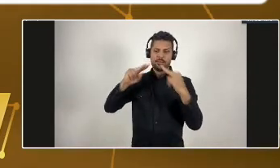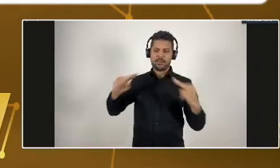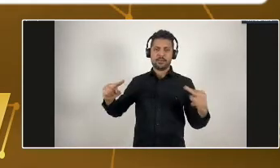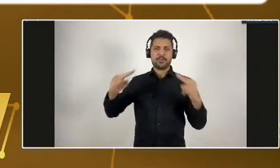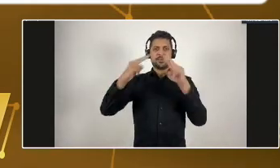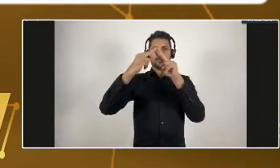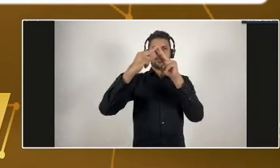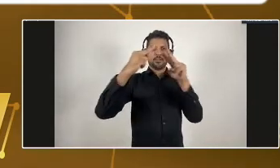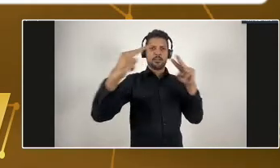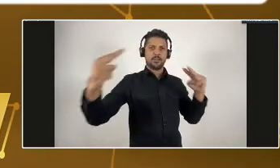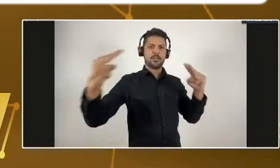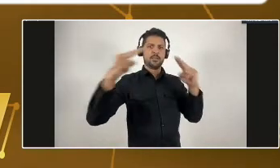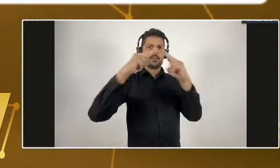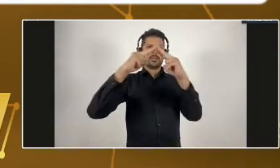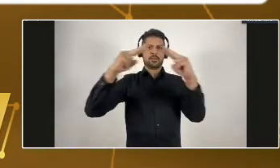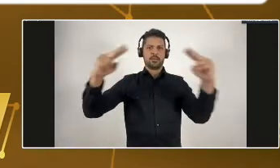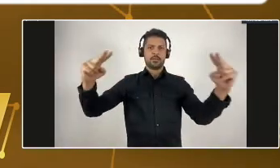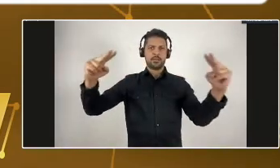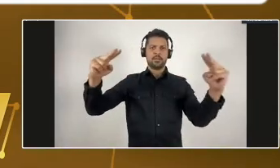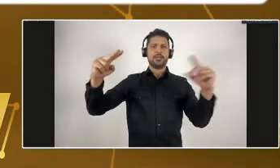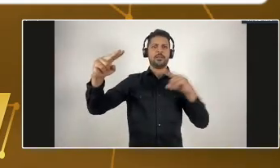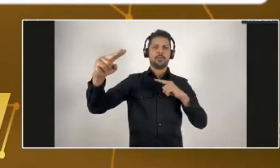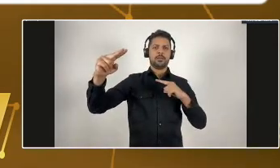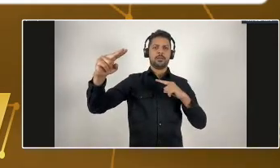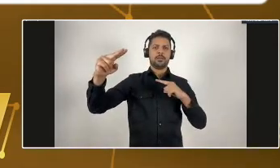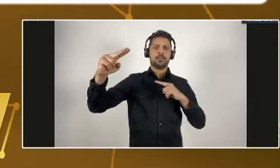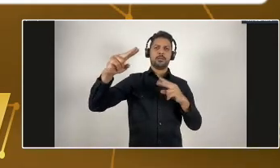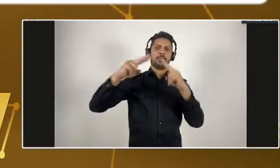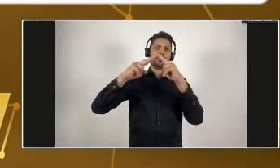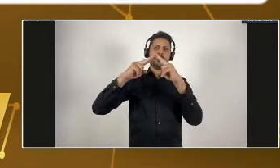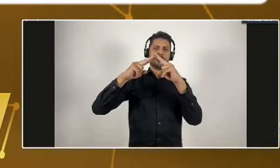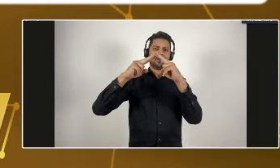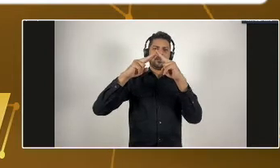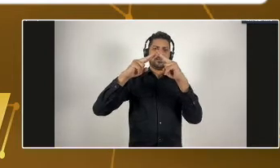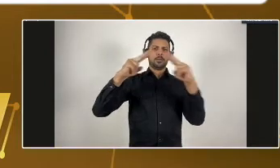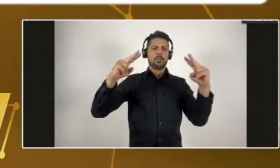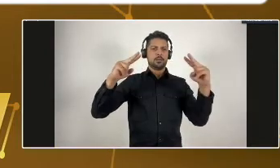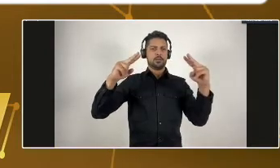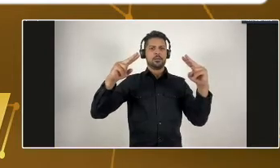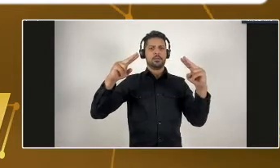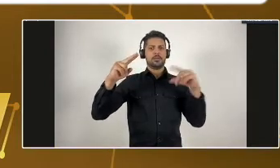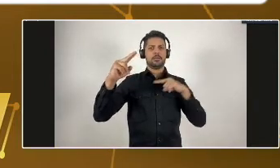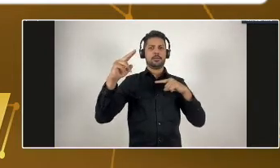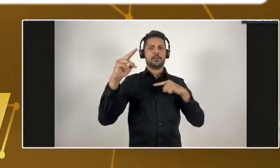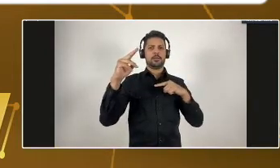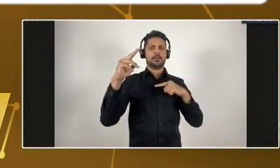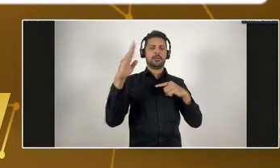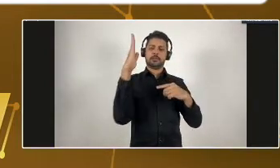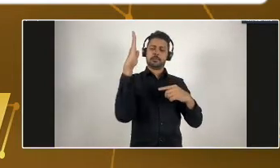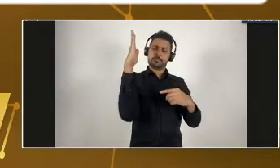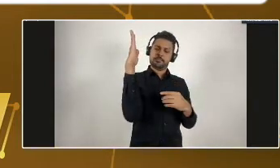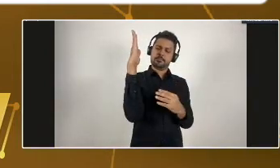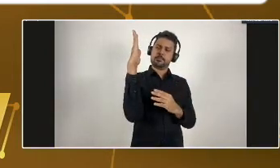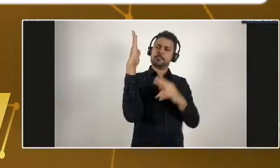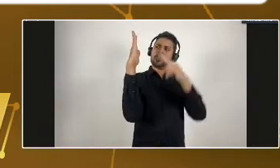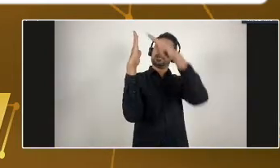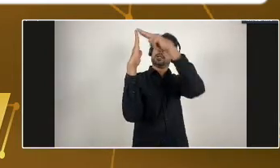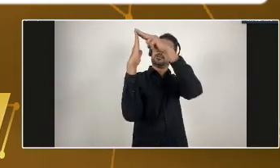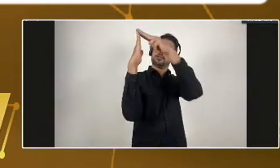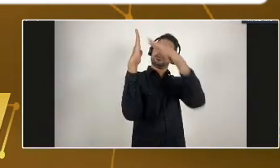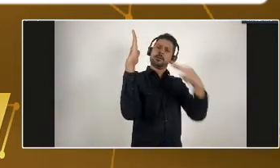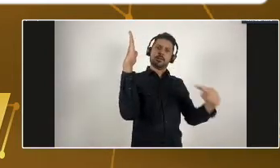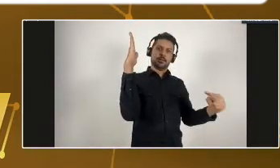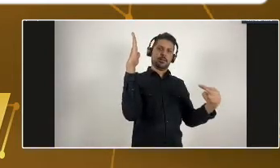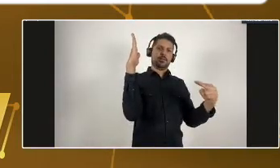As torres devem aparecer já já. Enquanto isso, eu vou mostrando para vocês essa barra aqui embaixo. Eu vou mostrar